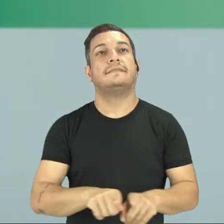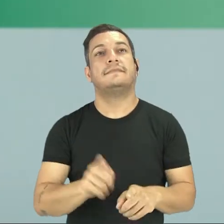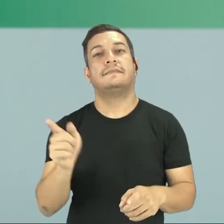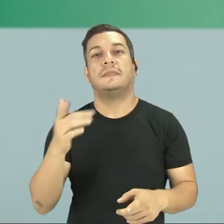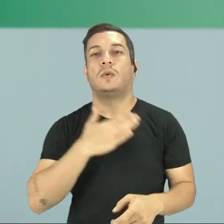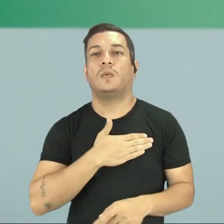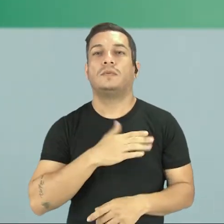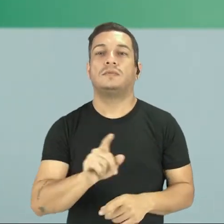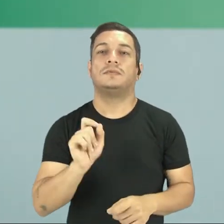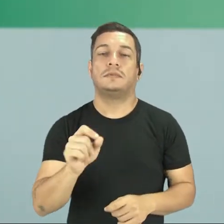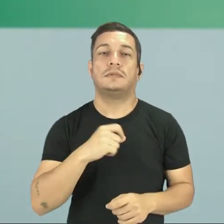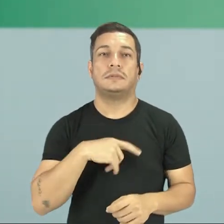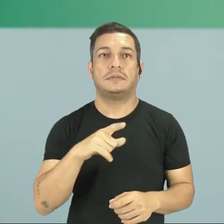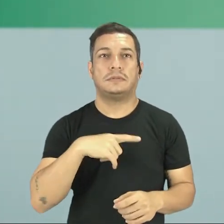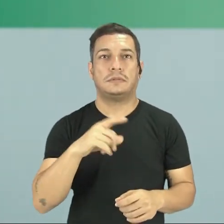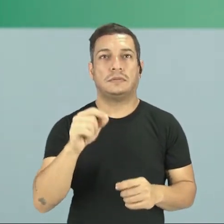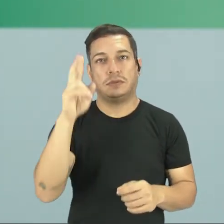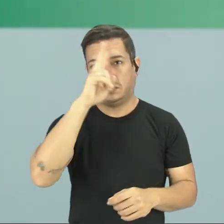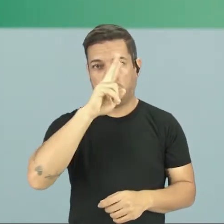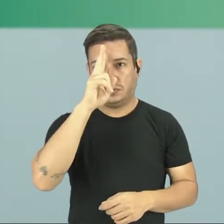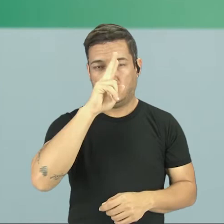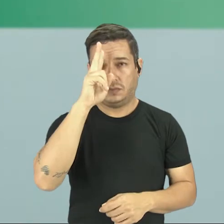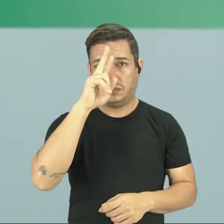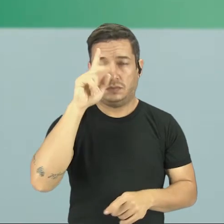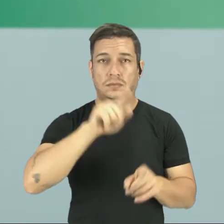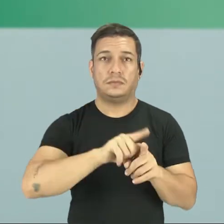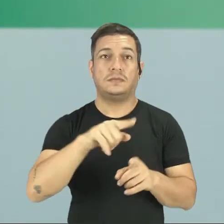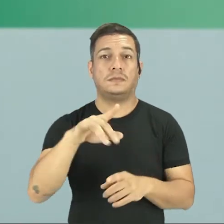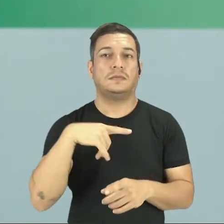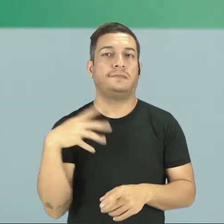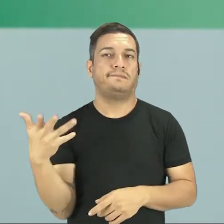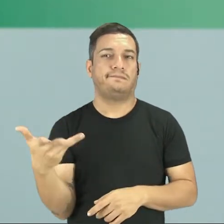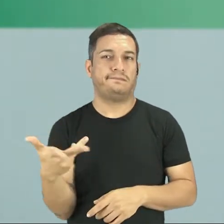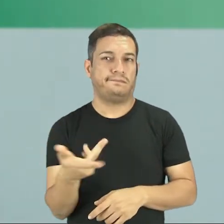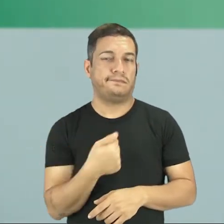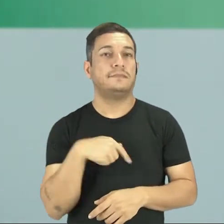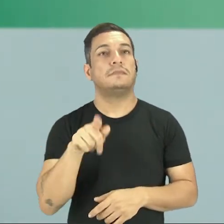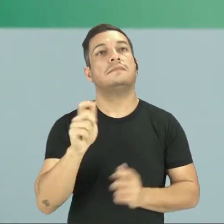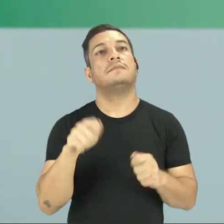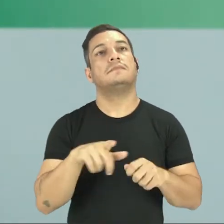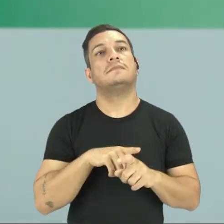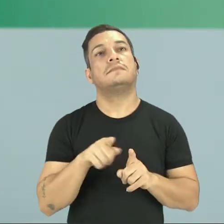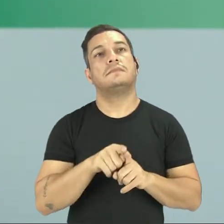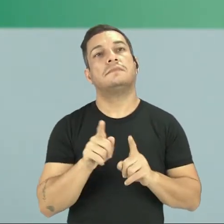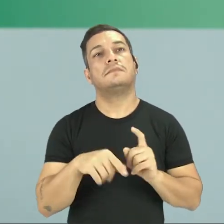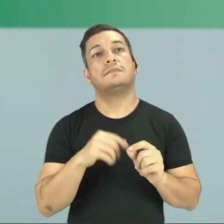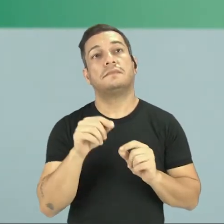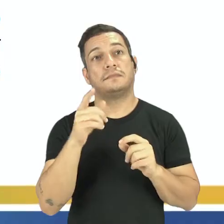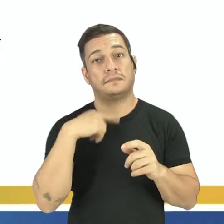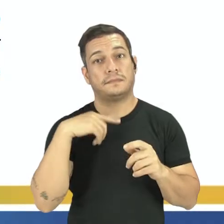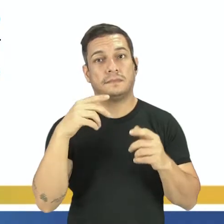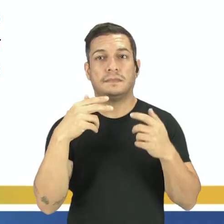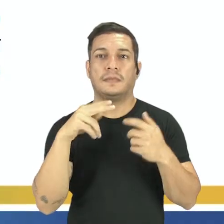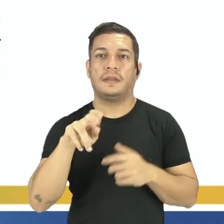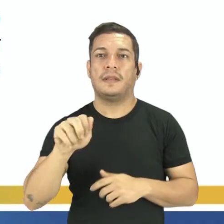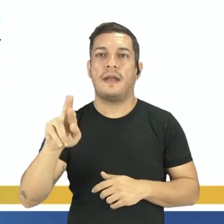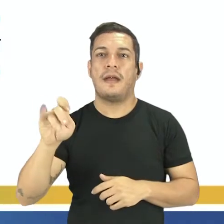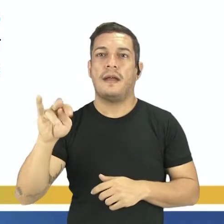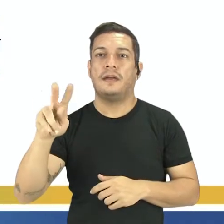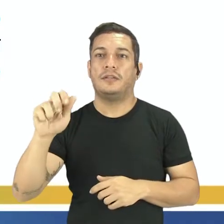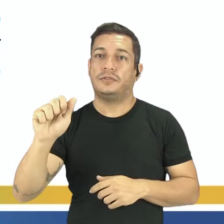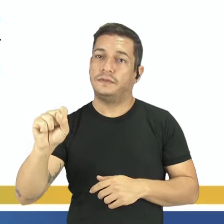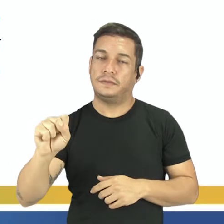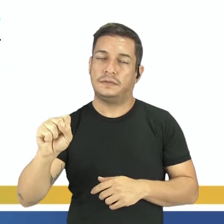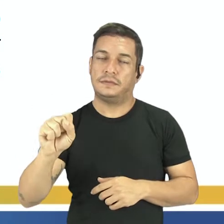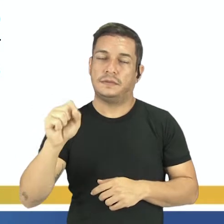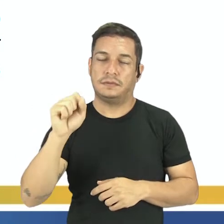Eu gosto muito de trabalhar com a questão histórica. Se você tem habilidade nessa área, você também pode lançar mão dessas narrativas, né? Dessa retomada,